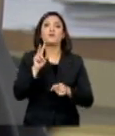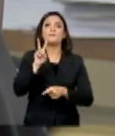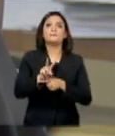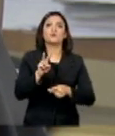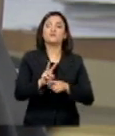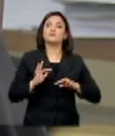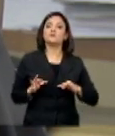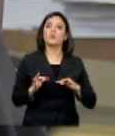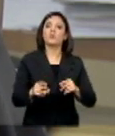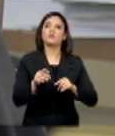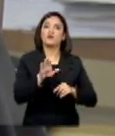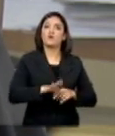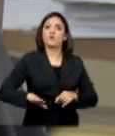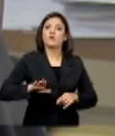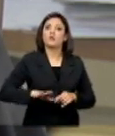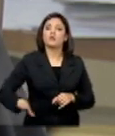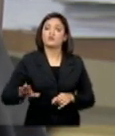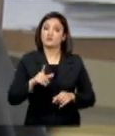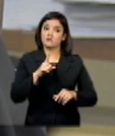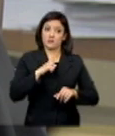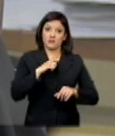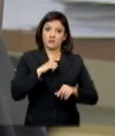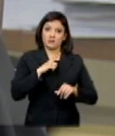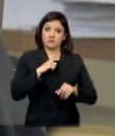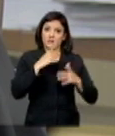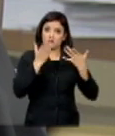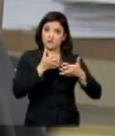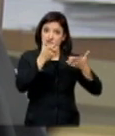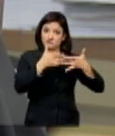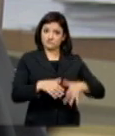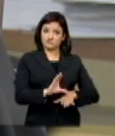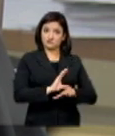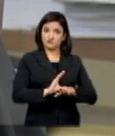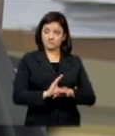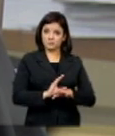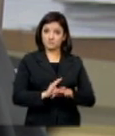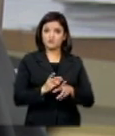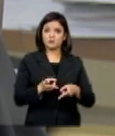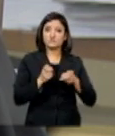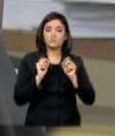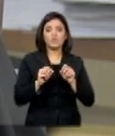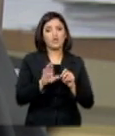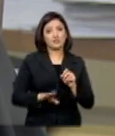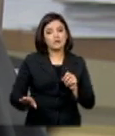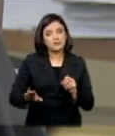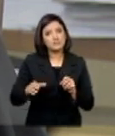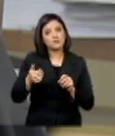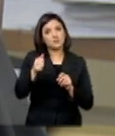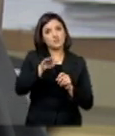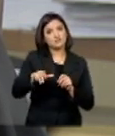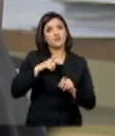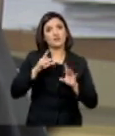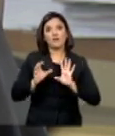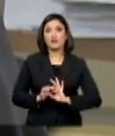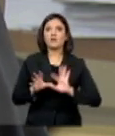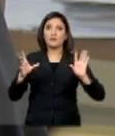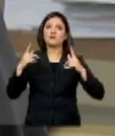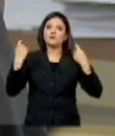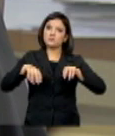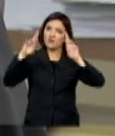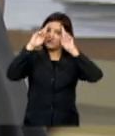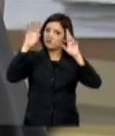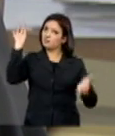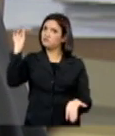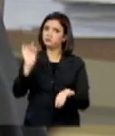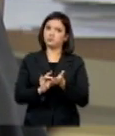adotada pela constituição entende que a criança eo adolescente têm liberdade que precisam ser efetivadas neste